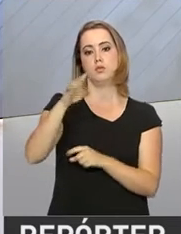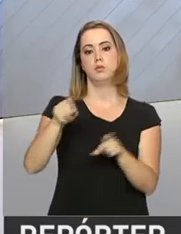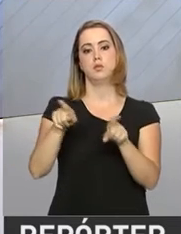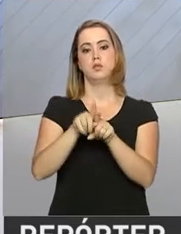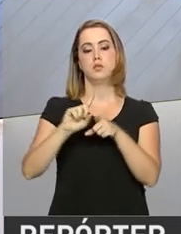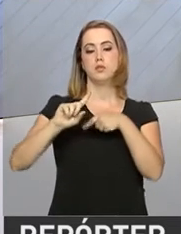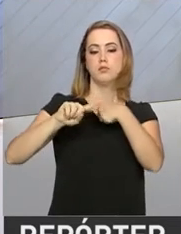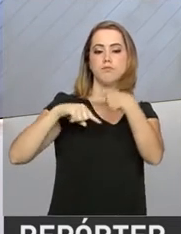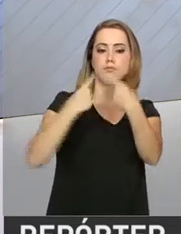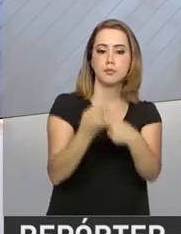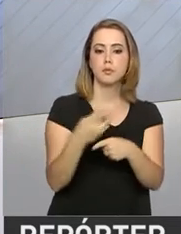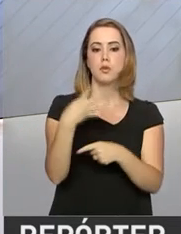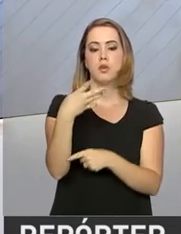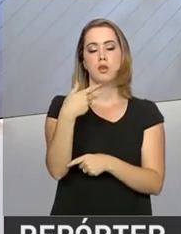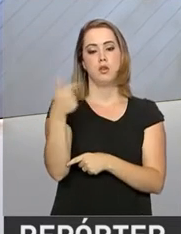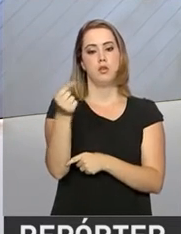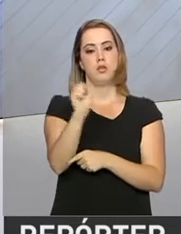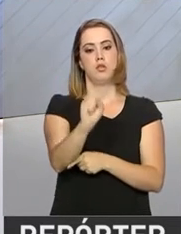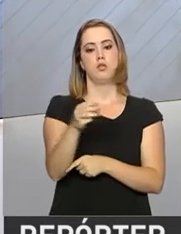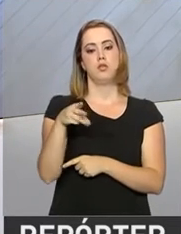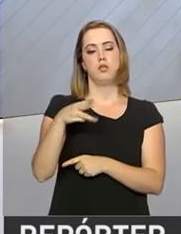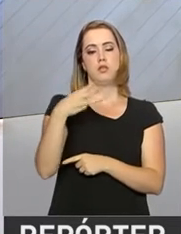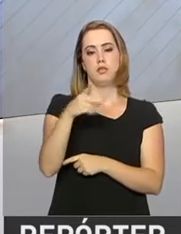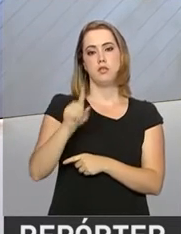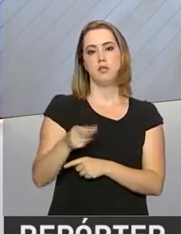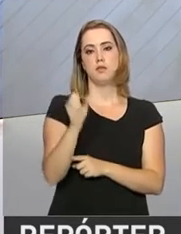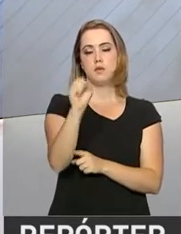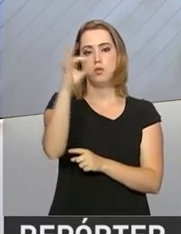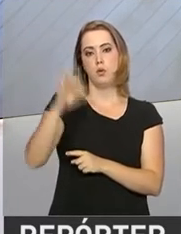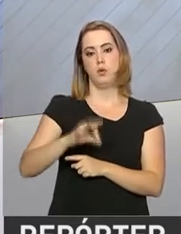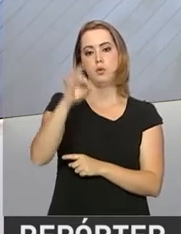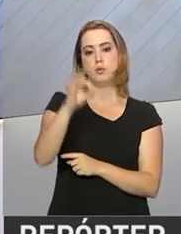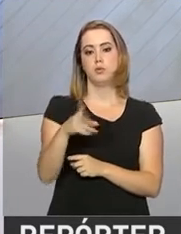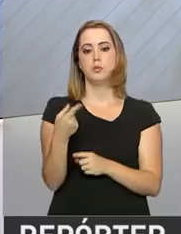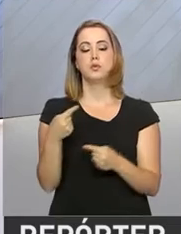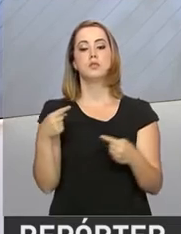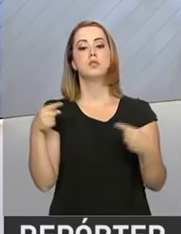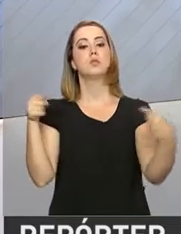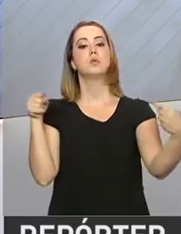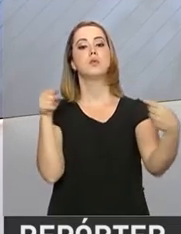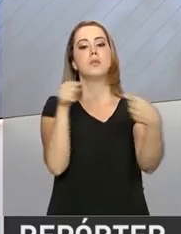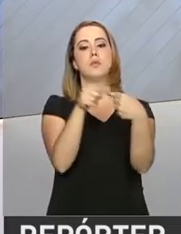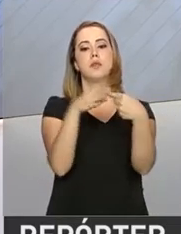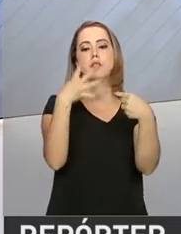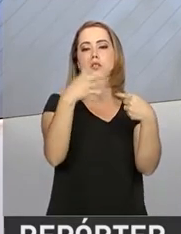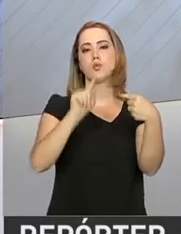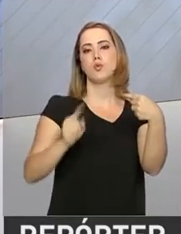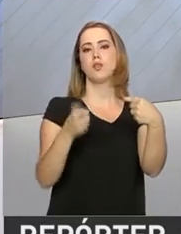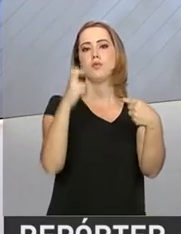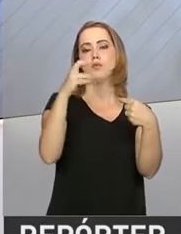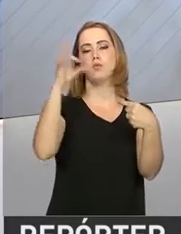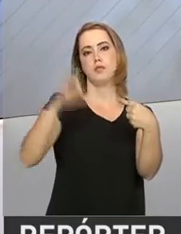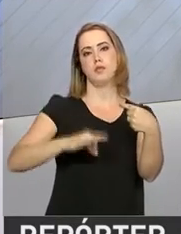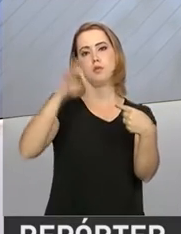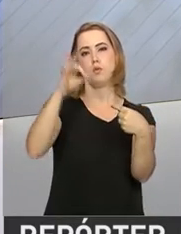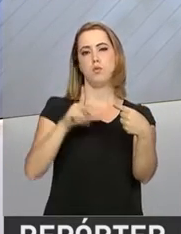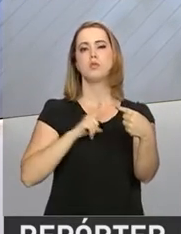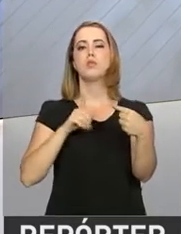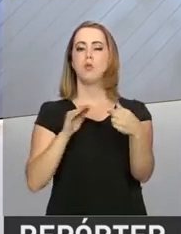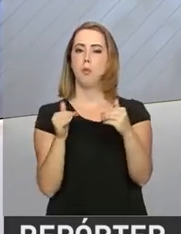inflação deve chegar a 3,8%. A meta de inflação do governo é de 4,5%, com a tolerância